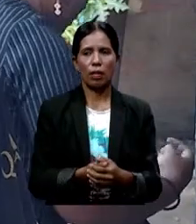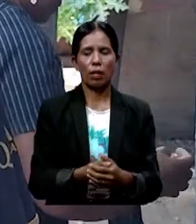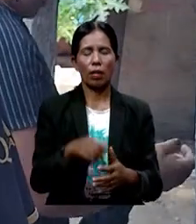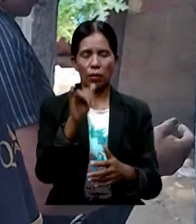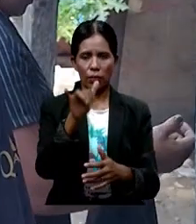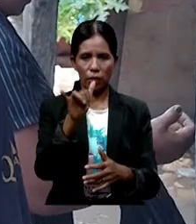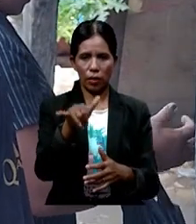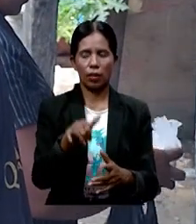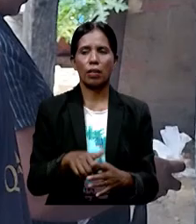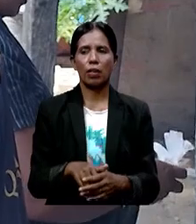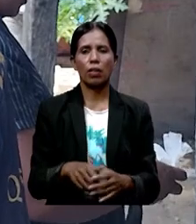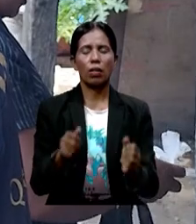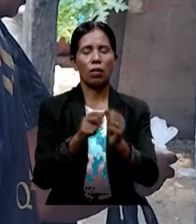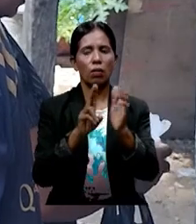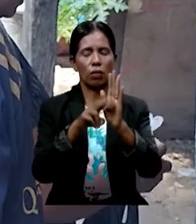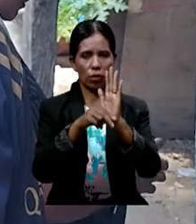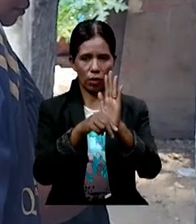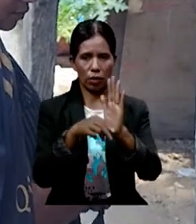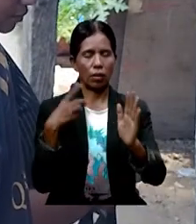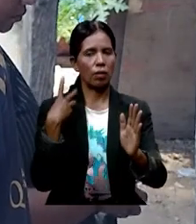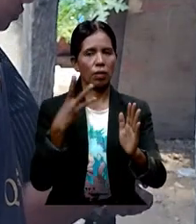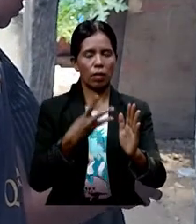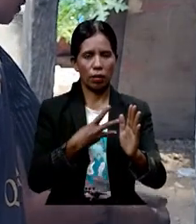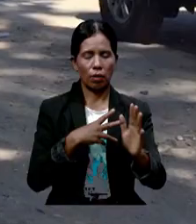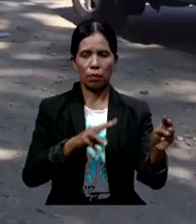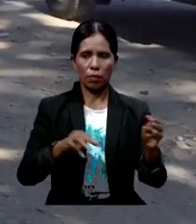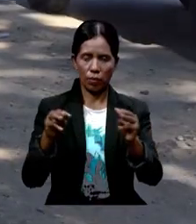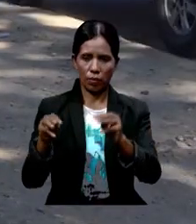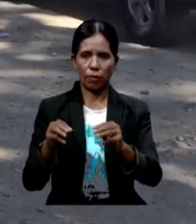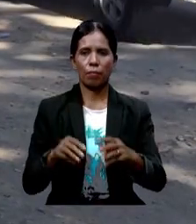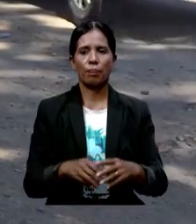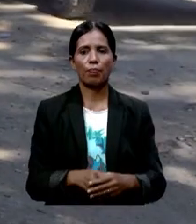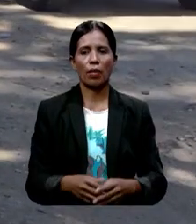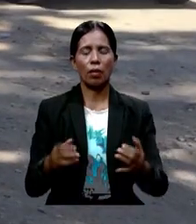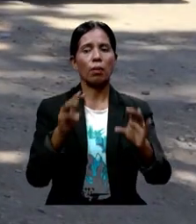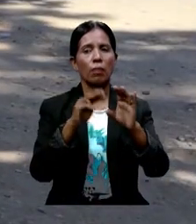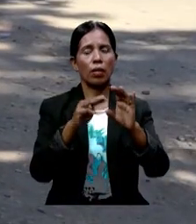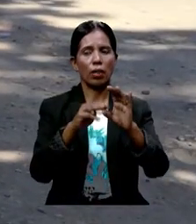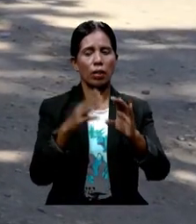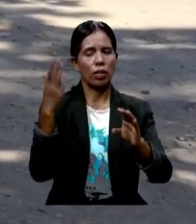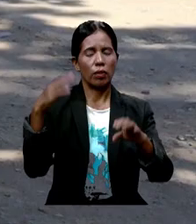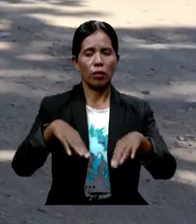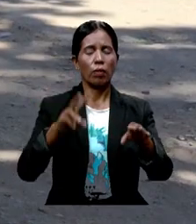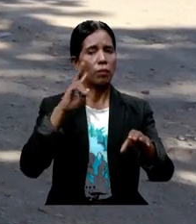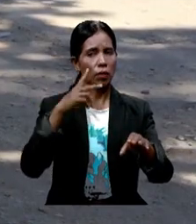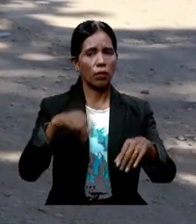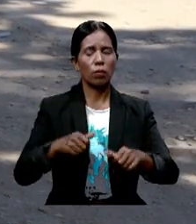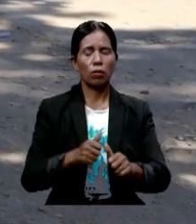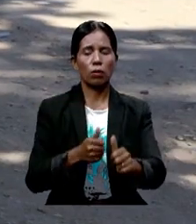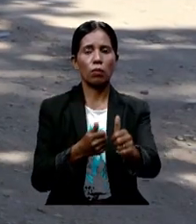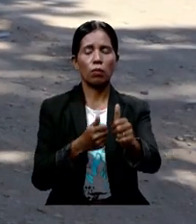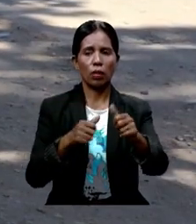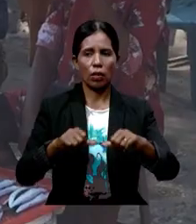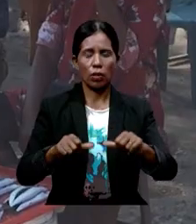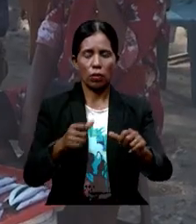bi orang yang muda tiap waktu dari dia memudah murah beli murah. Dada unne merkado tradisional Vila Nova Baucau kontinu lau tuir orario nebe